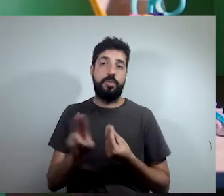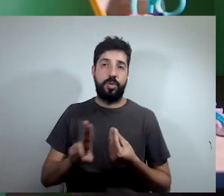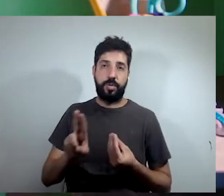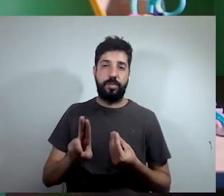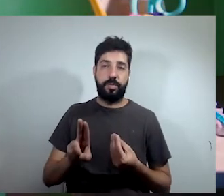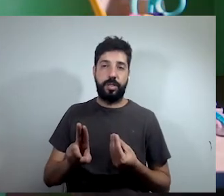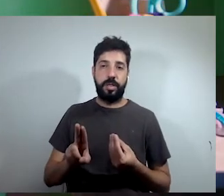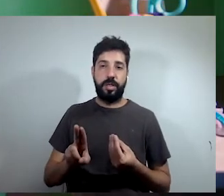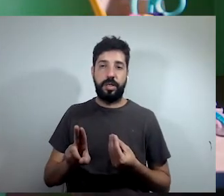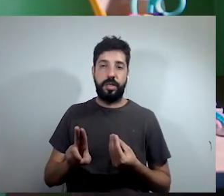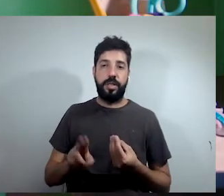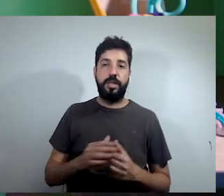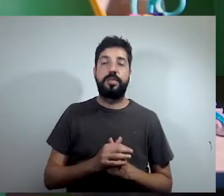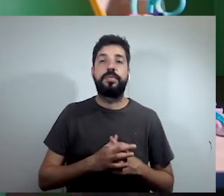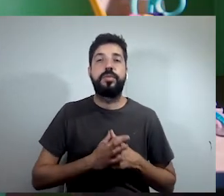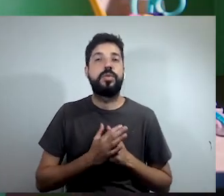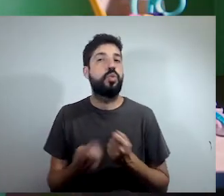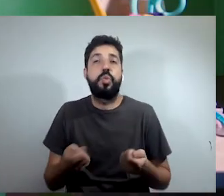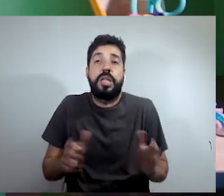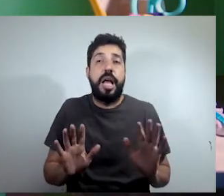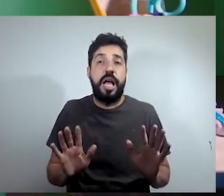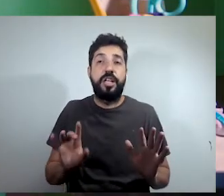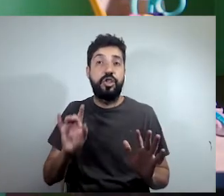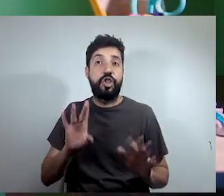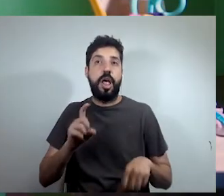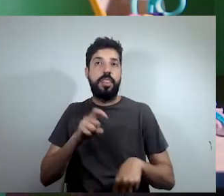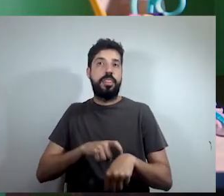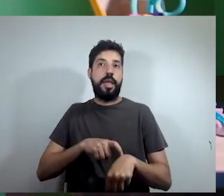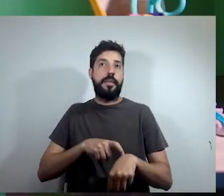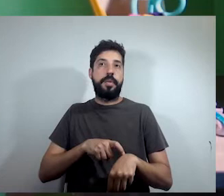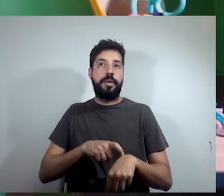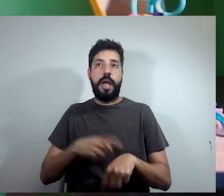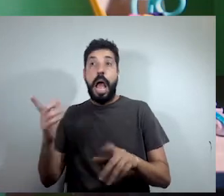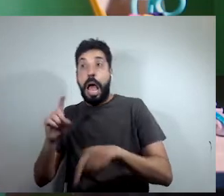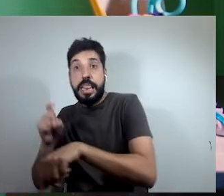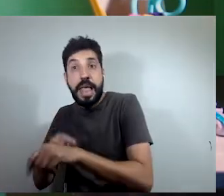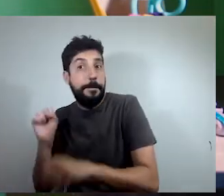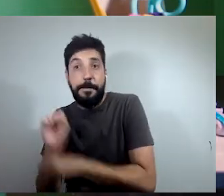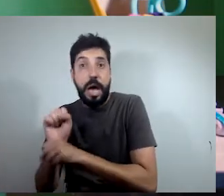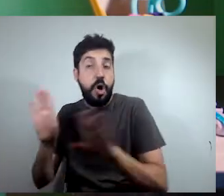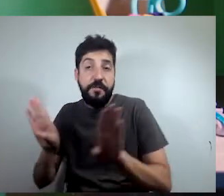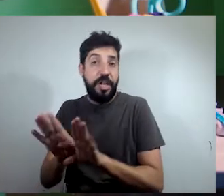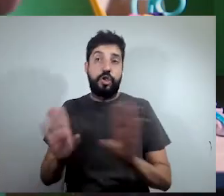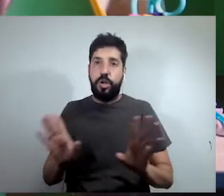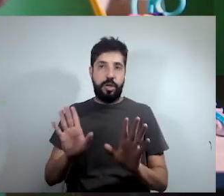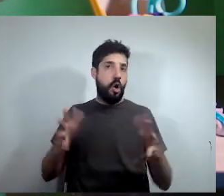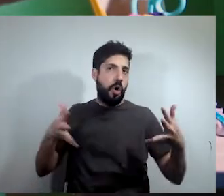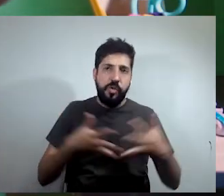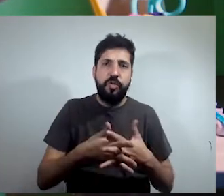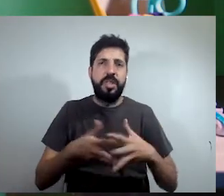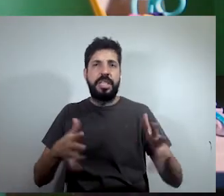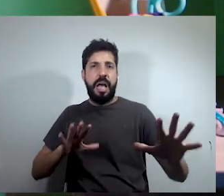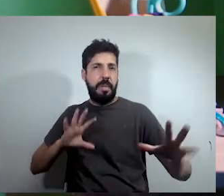É um ritmo, é uma coisa, entendeu? Não dá pra só tempo, tudo deu, tal hora, parou, vira aquela